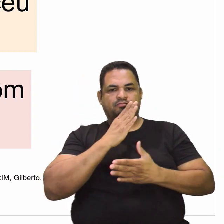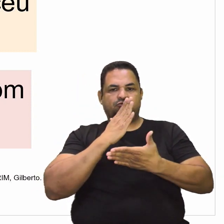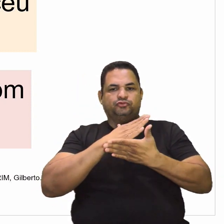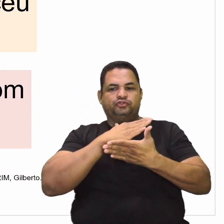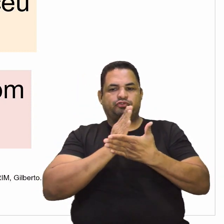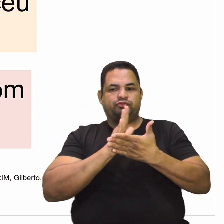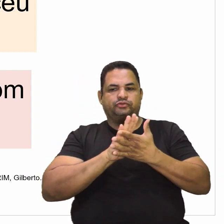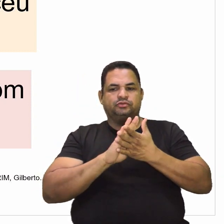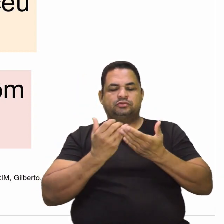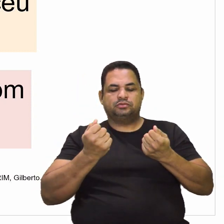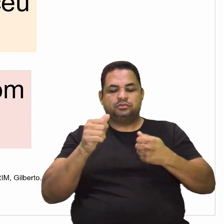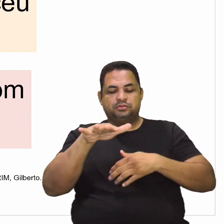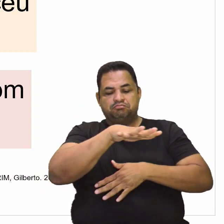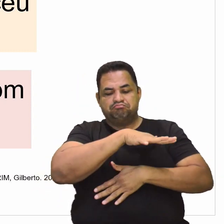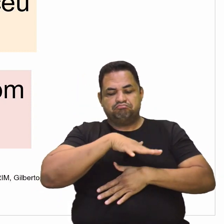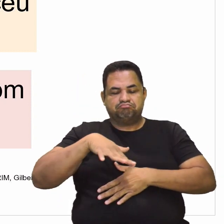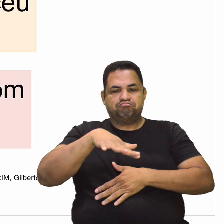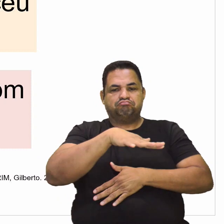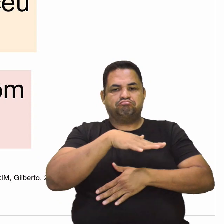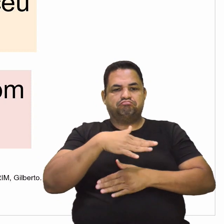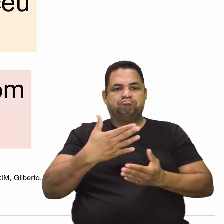os domínios francos entre si.